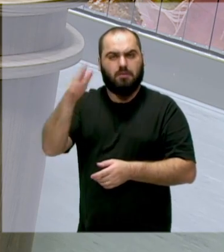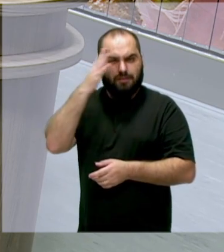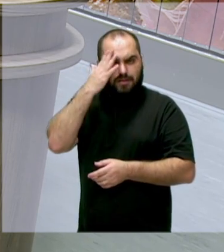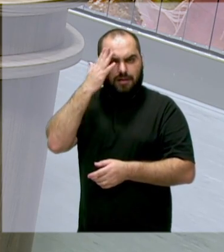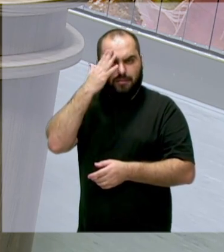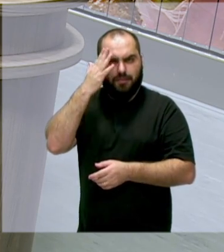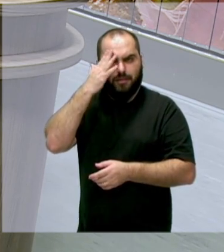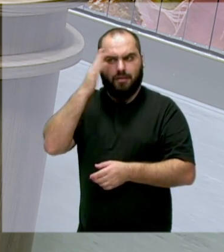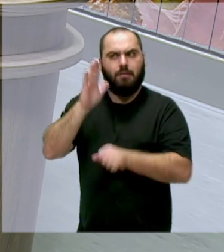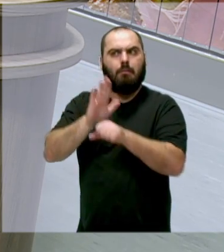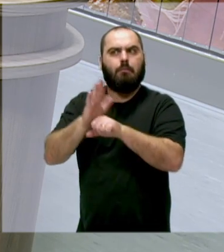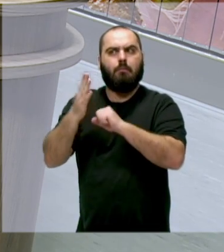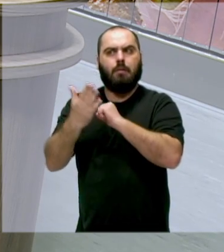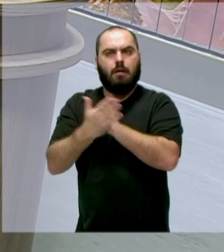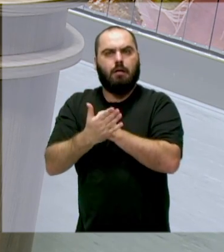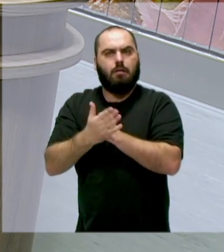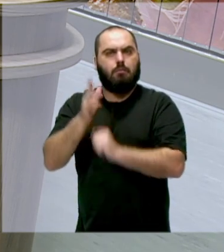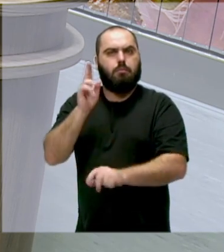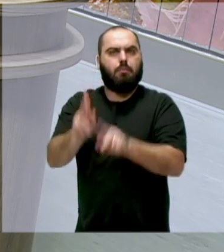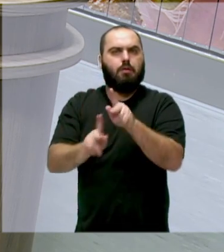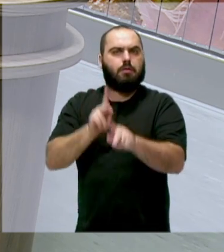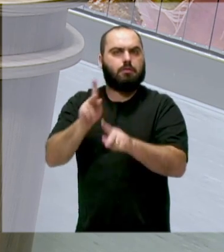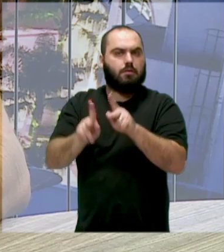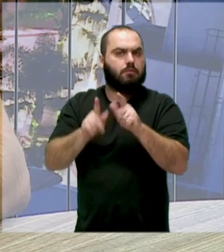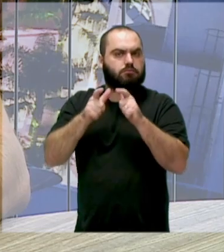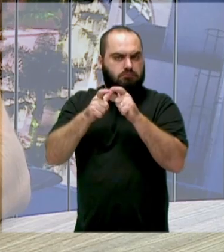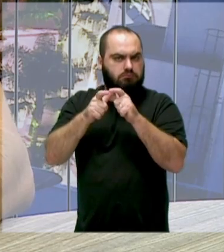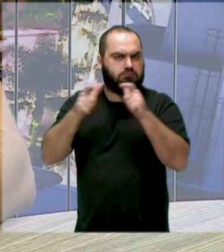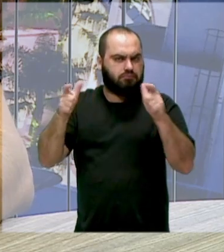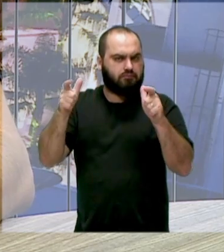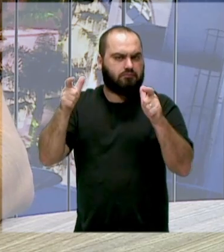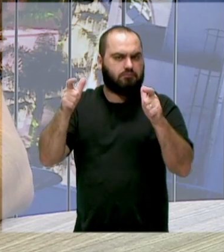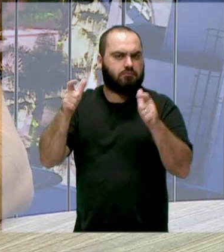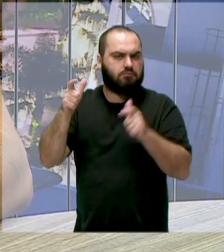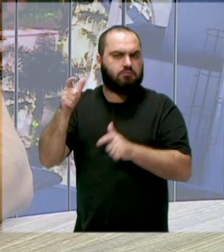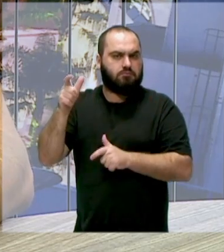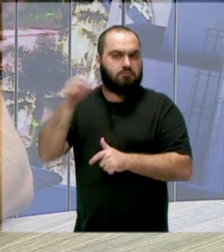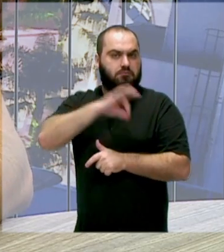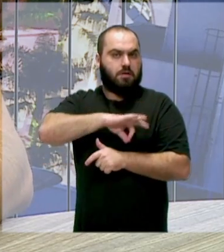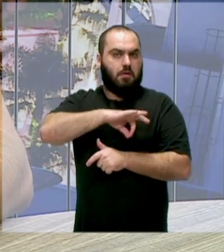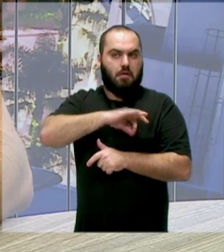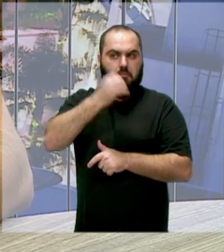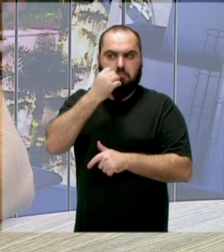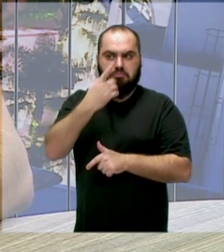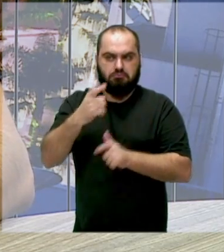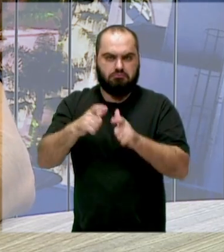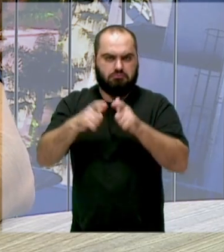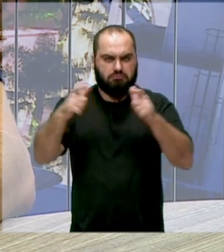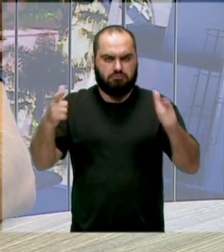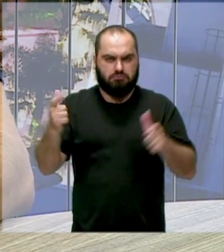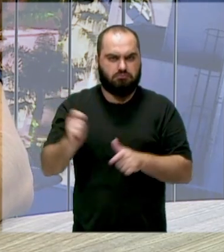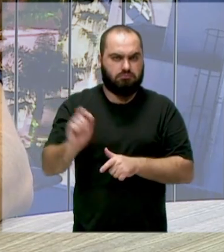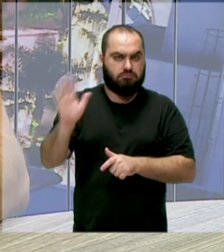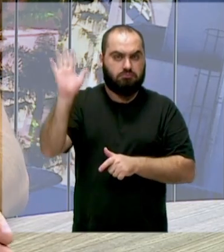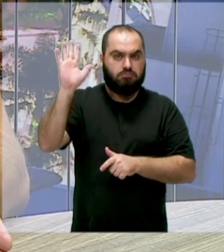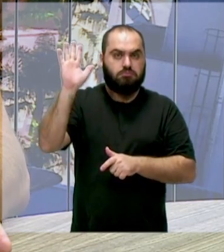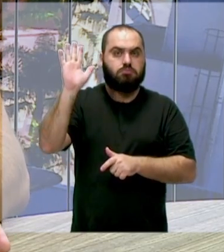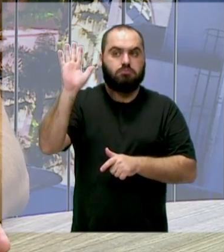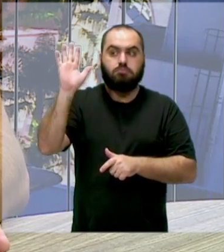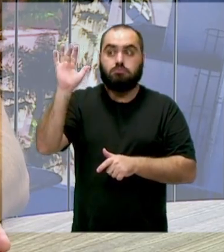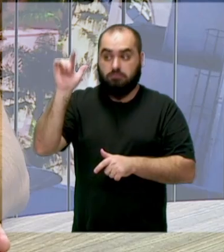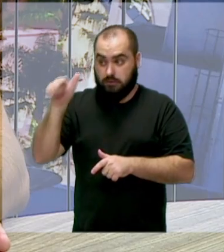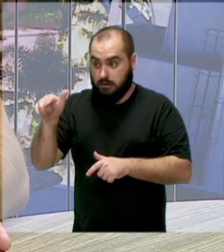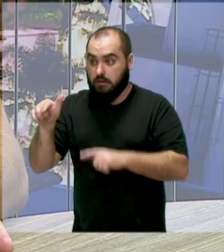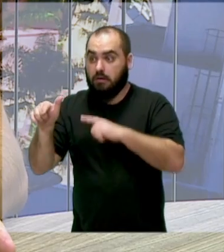média, a população de média e alta, de capital, como a gente diz, né? De bairros um pouco mais de